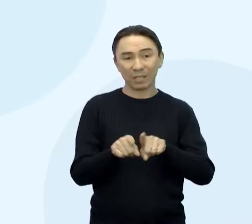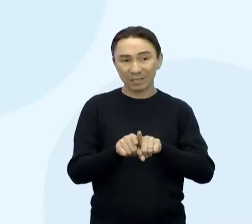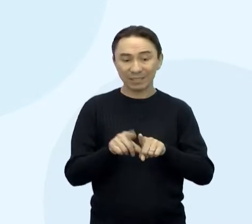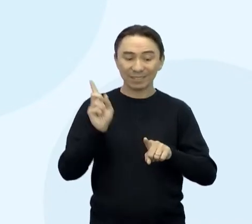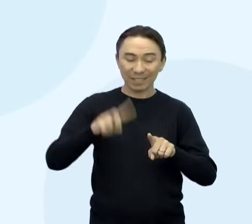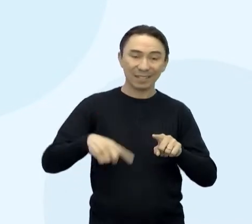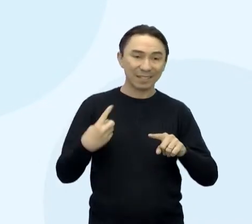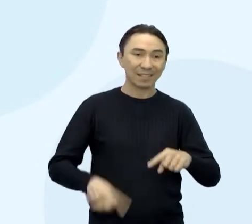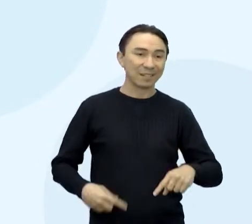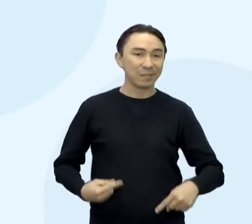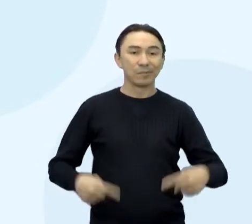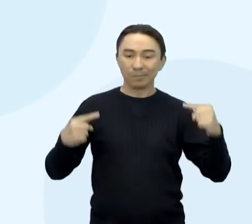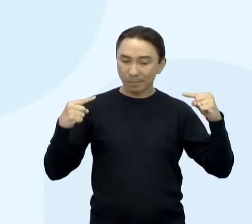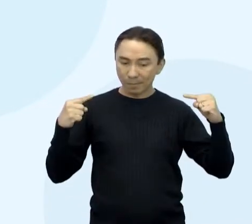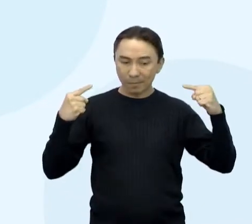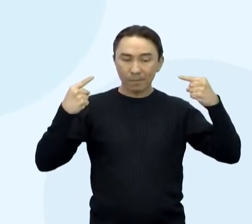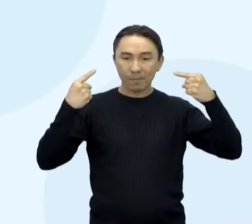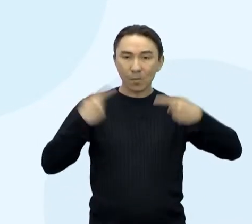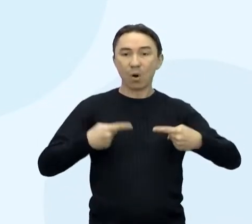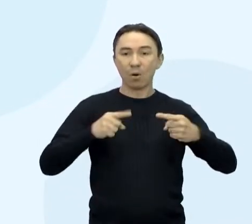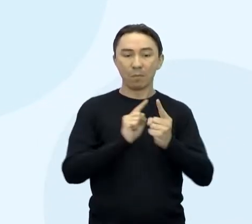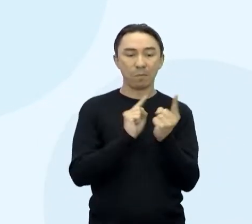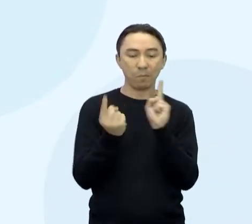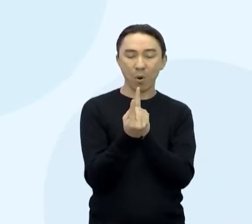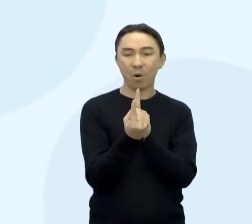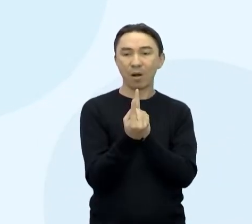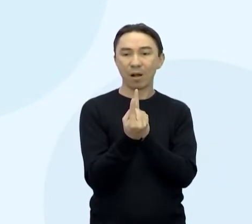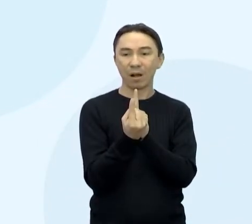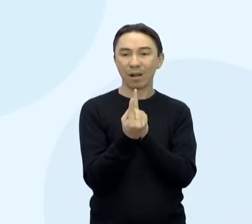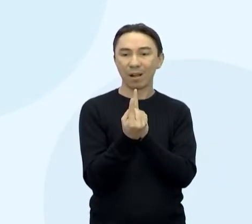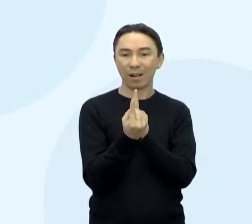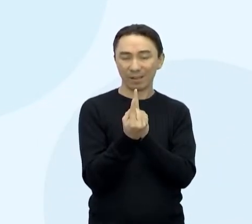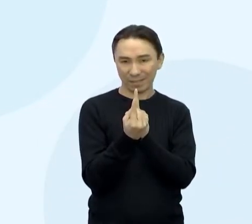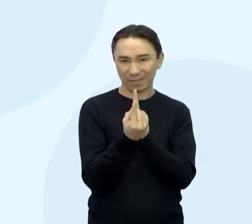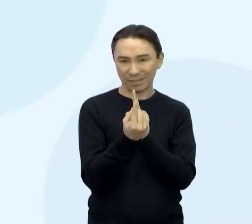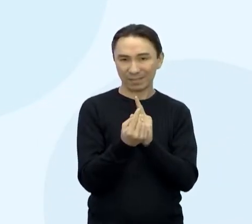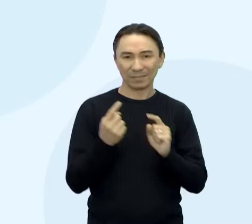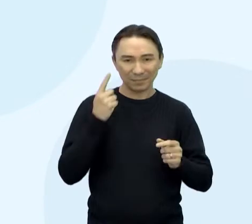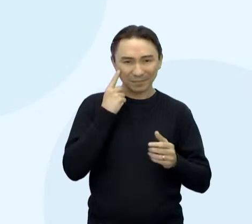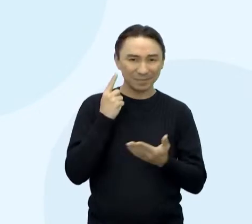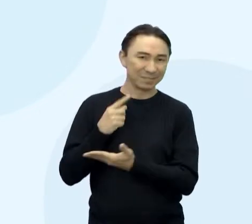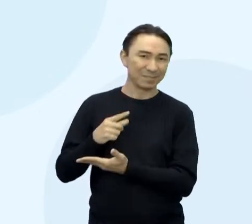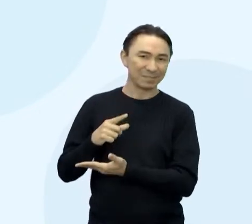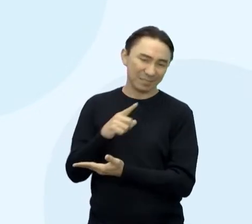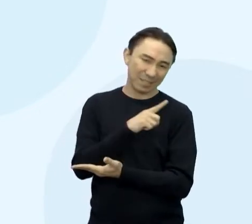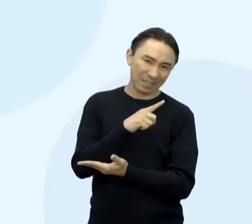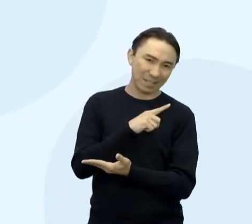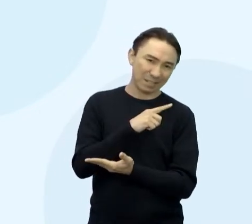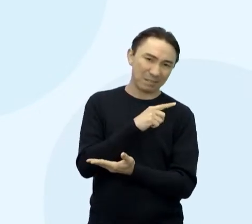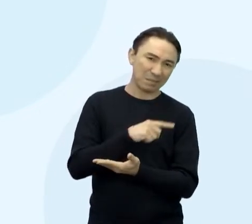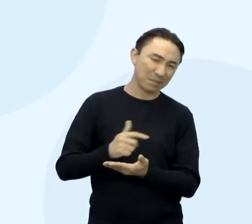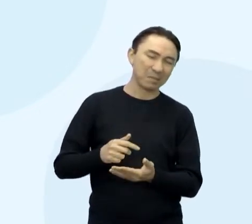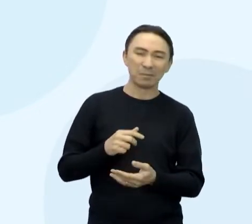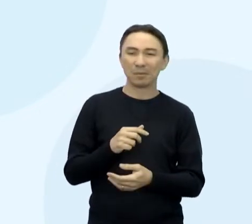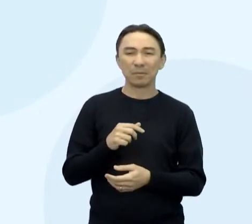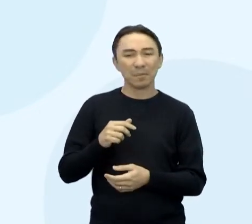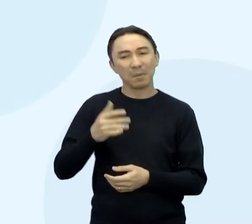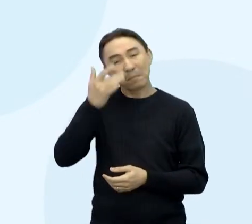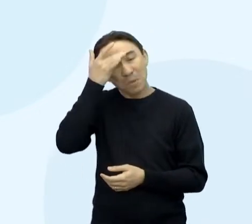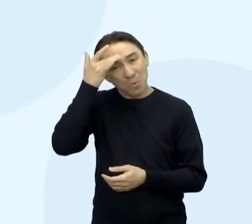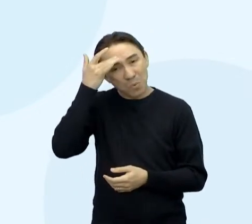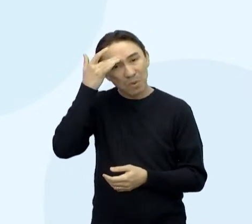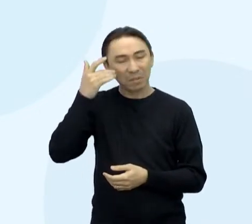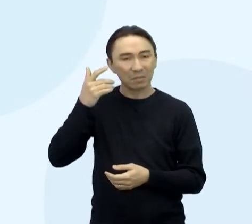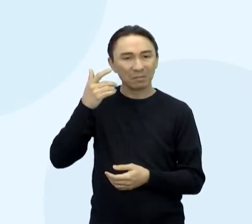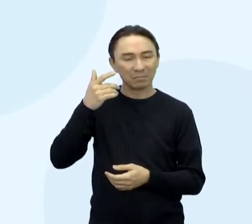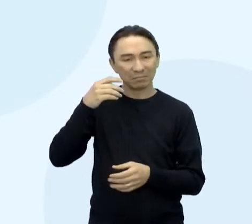Newton. Mesma coisa acontece com a normal. Aquele corpo ali, julgando que tem ali uma pessoa dentro de